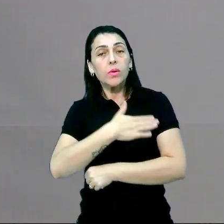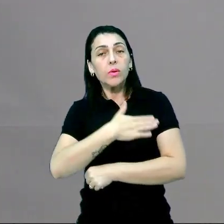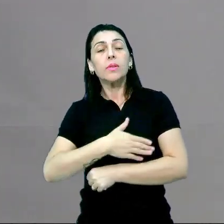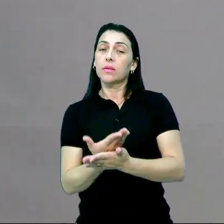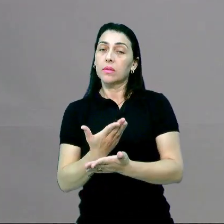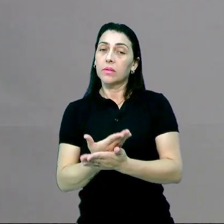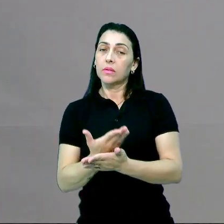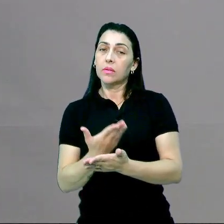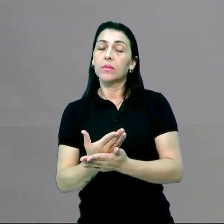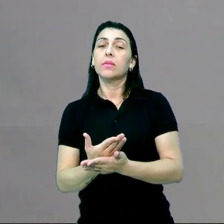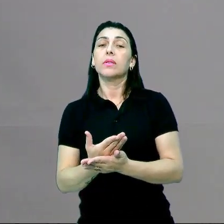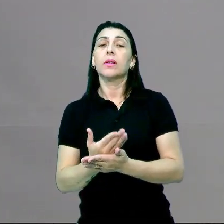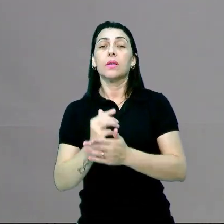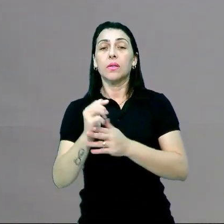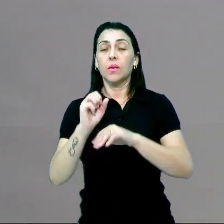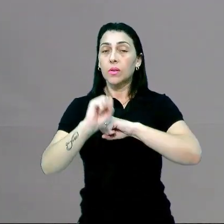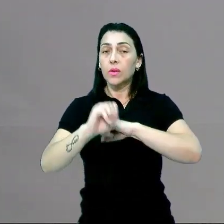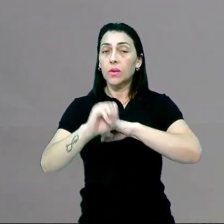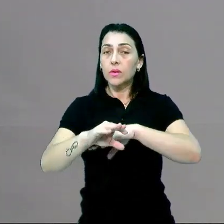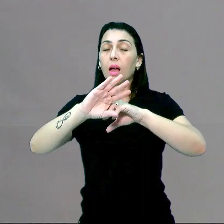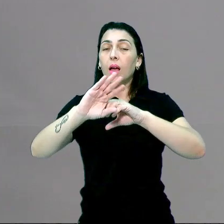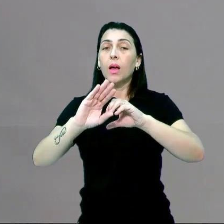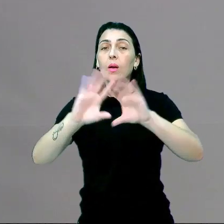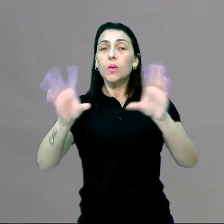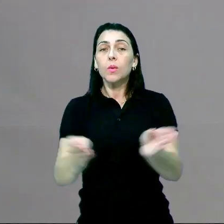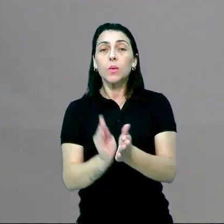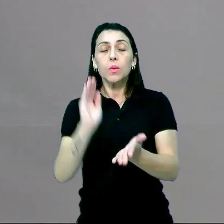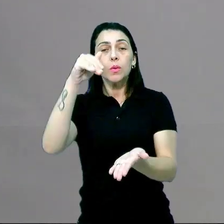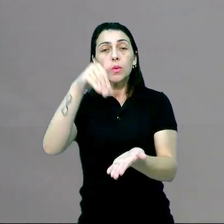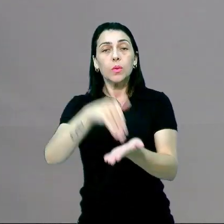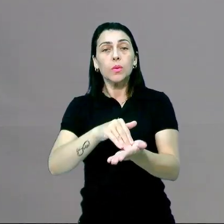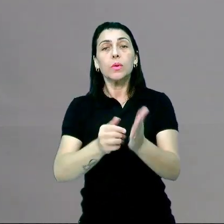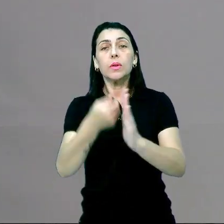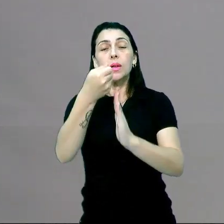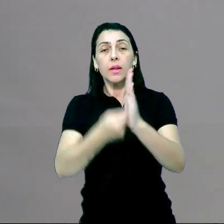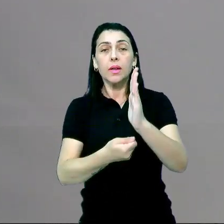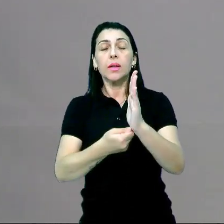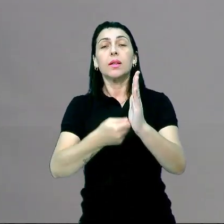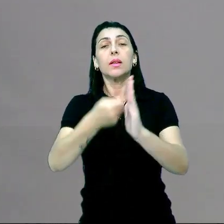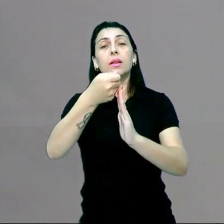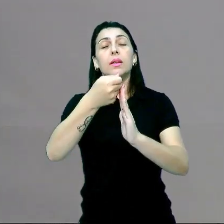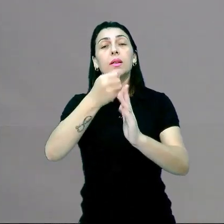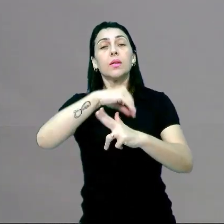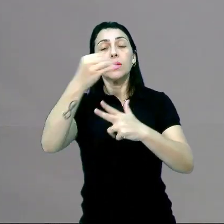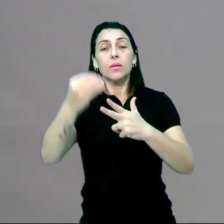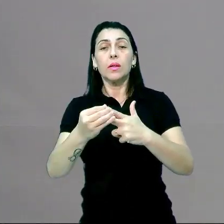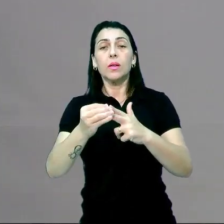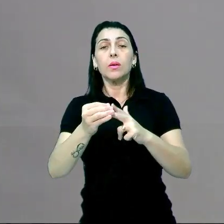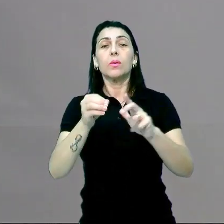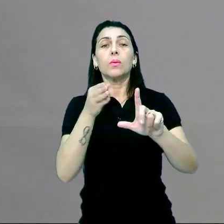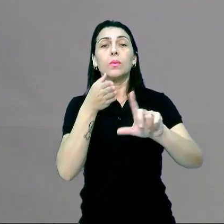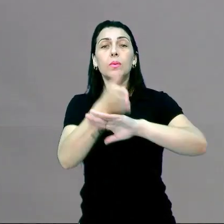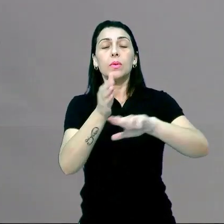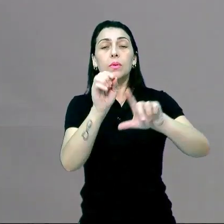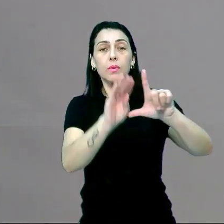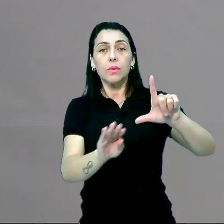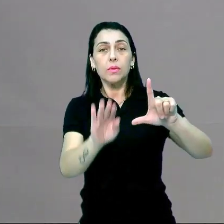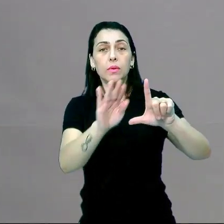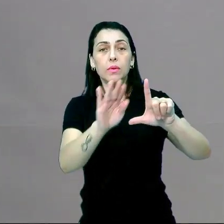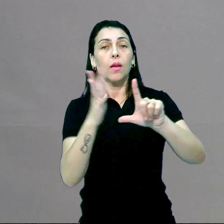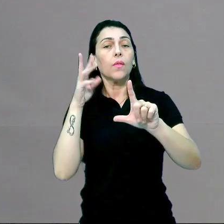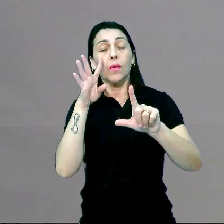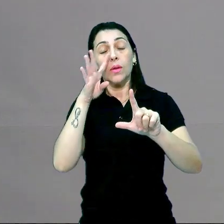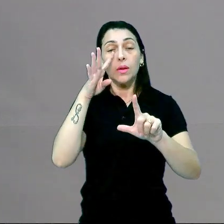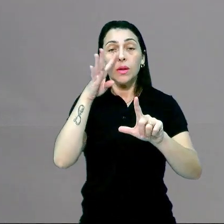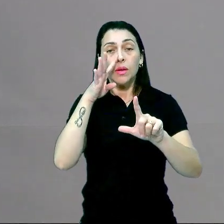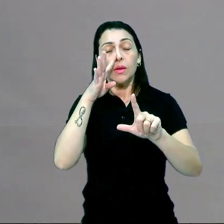próximas aulas, nós iremos trabalhar a conclusão da redação do Enem. Acessem as nossas plataformas, por gentileza, reprisem a